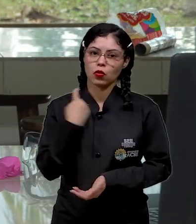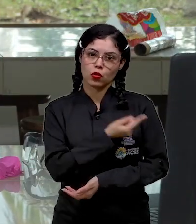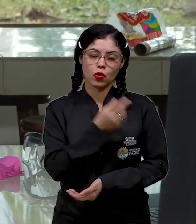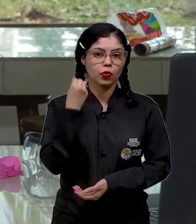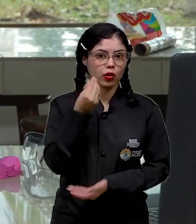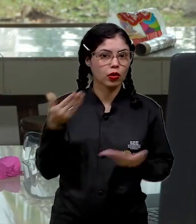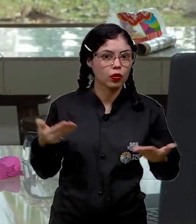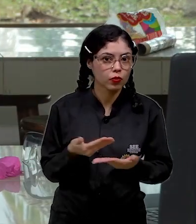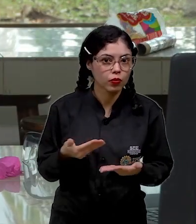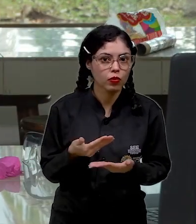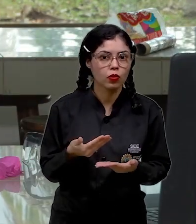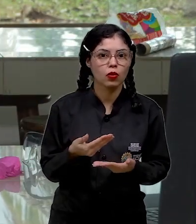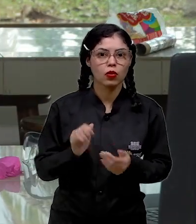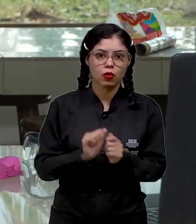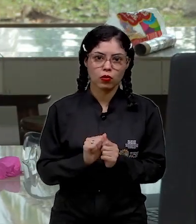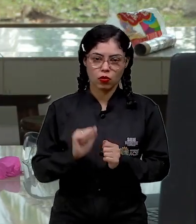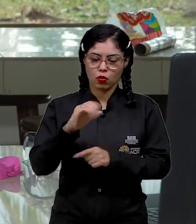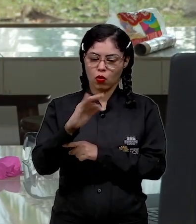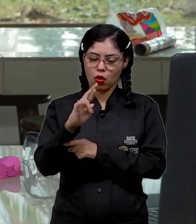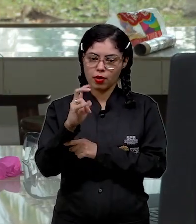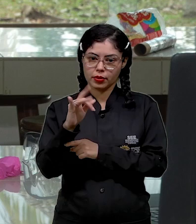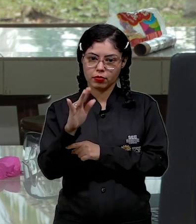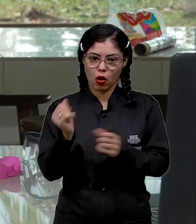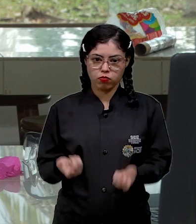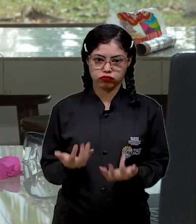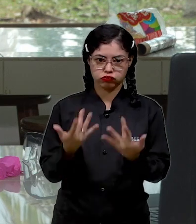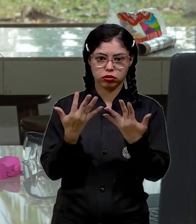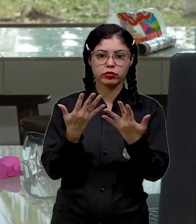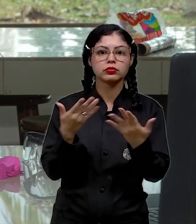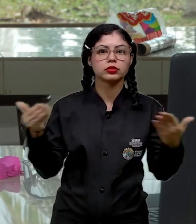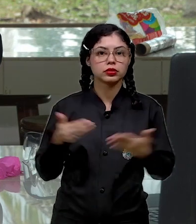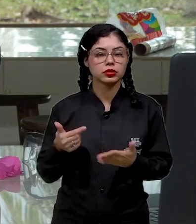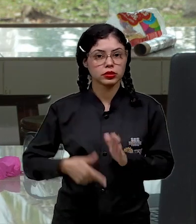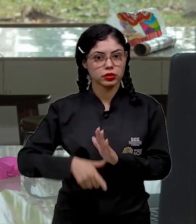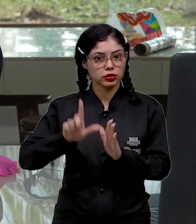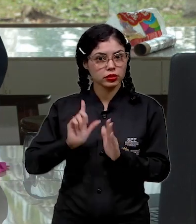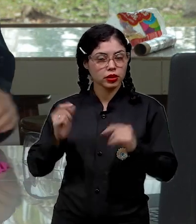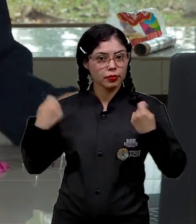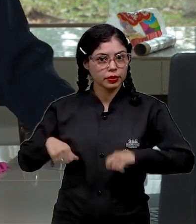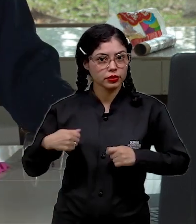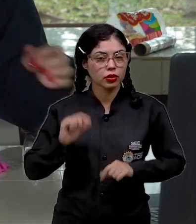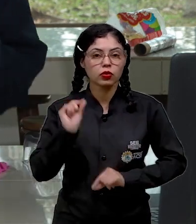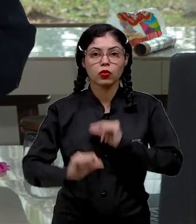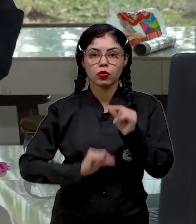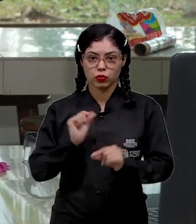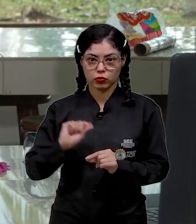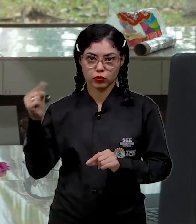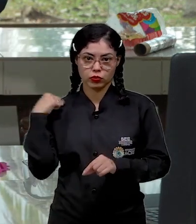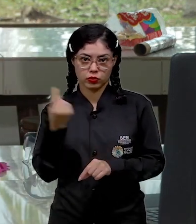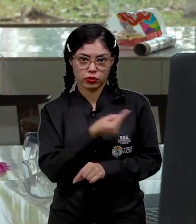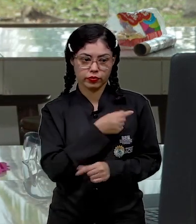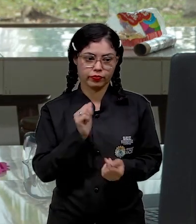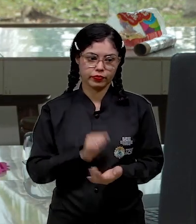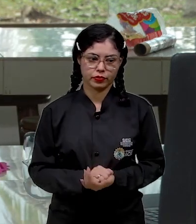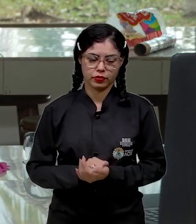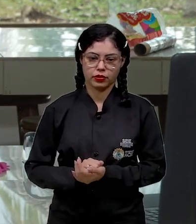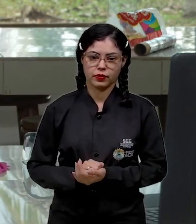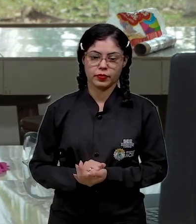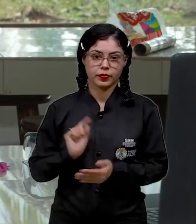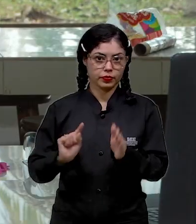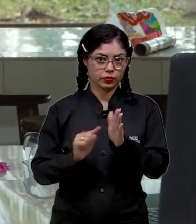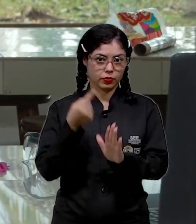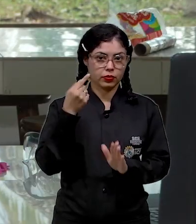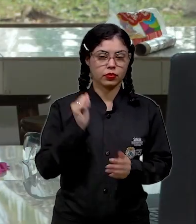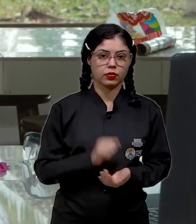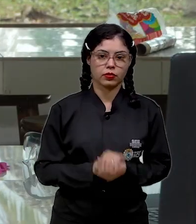experimento se chama comprimido do fogo. Mas antes da gente realizar esse experimento, a gente precisa colocar aqui os nossos EPIs. Então primeiro,